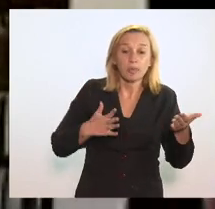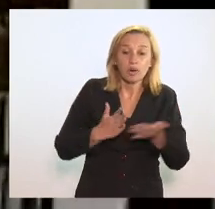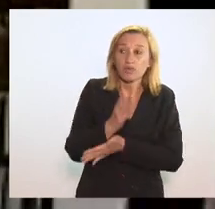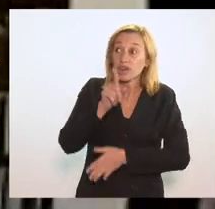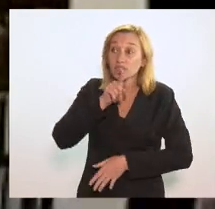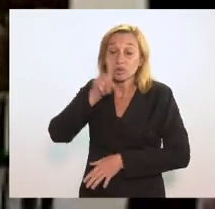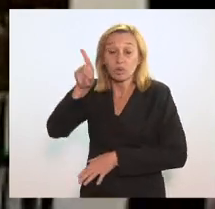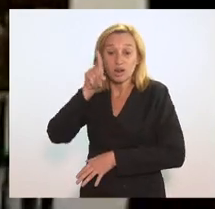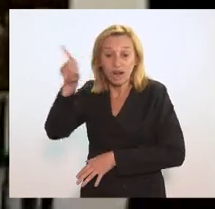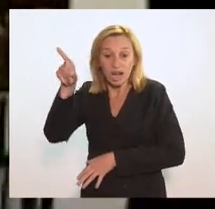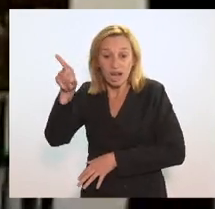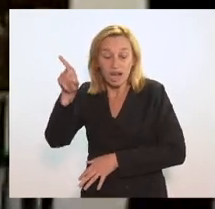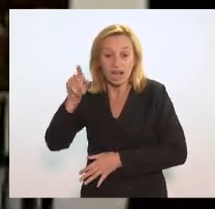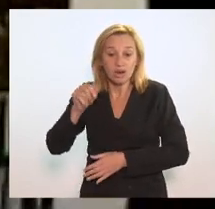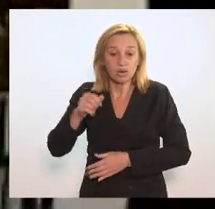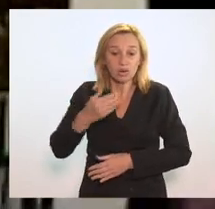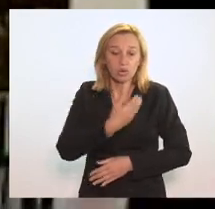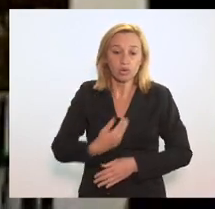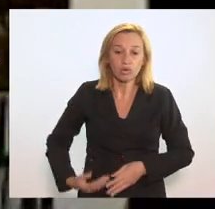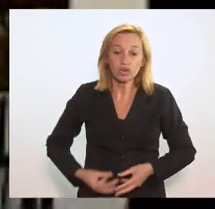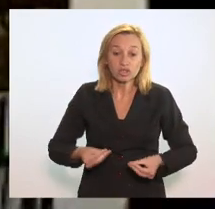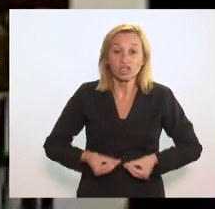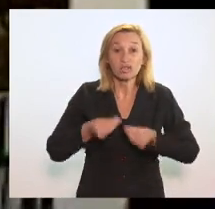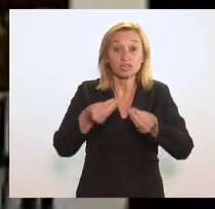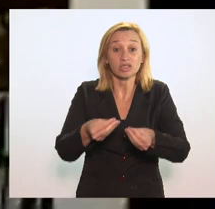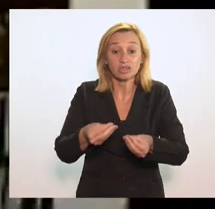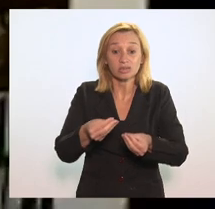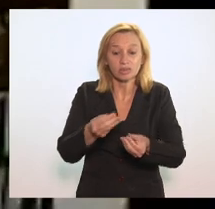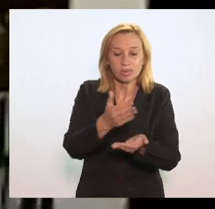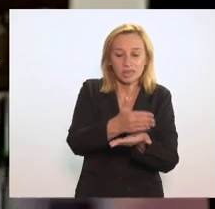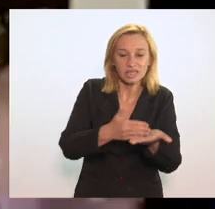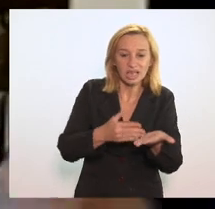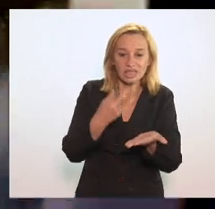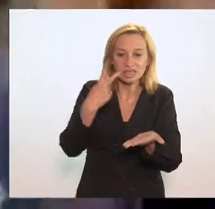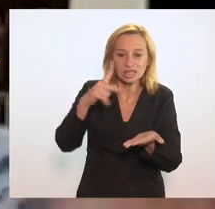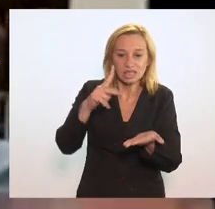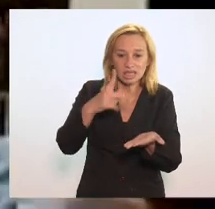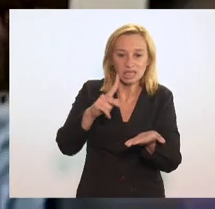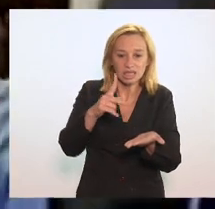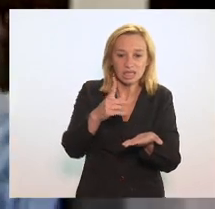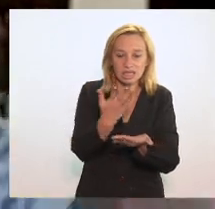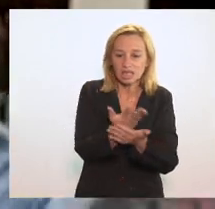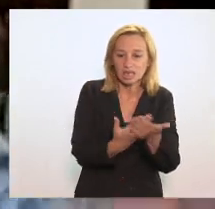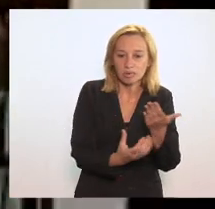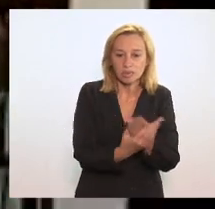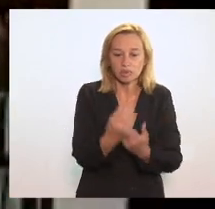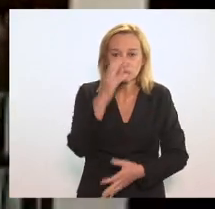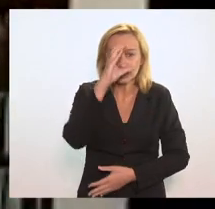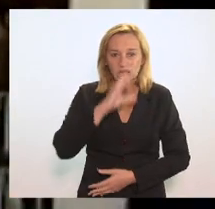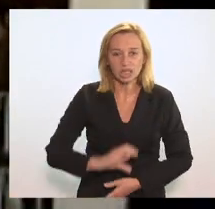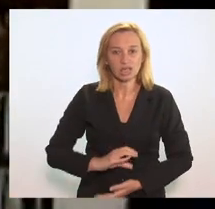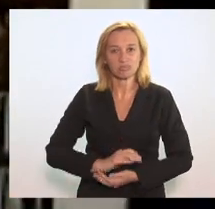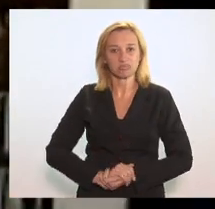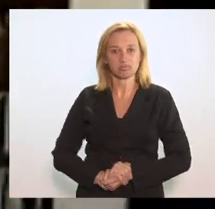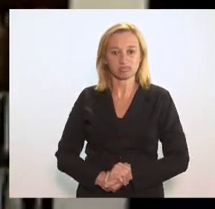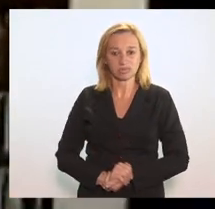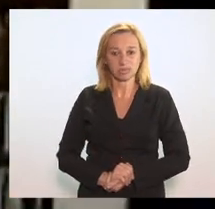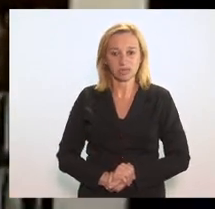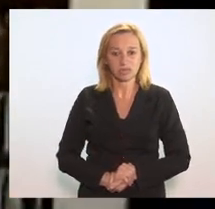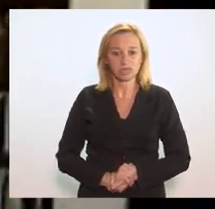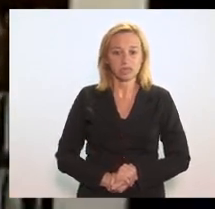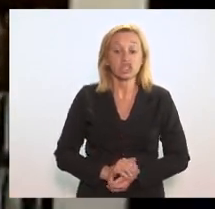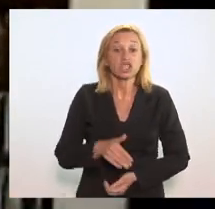está disponibilizando, parte dele é exatamente para colocar na mão do cidadão que está